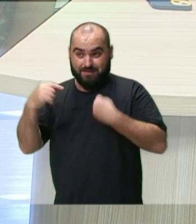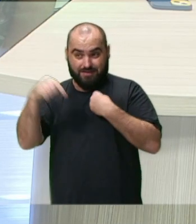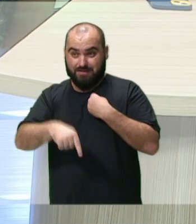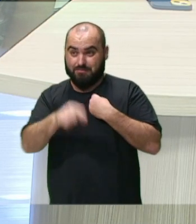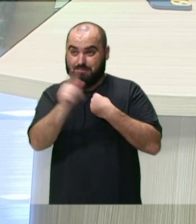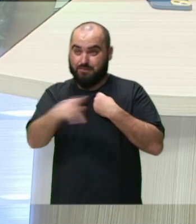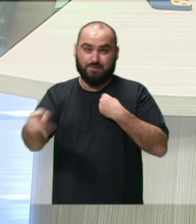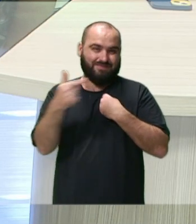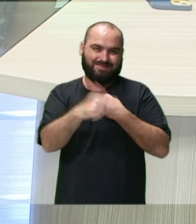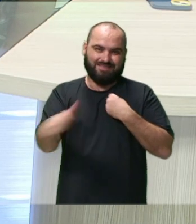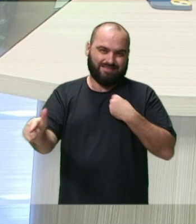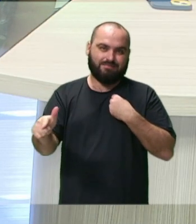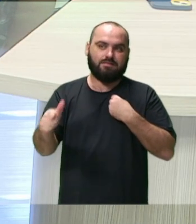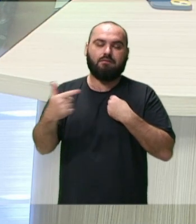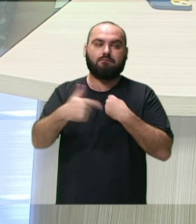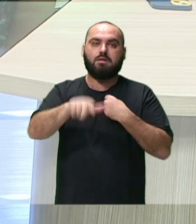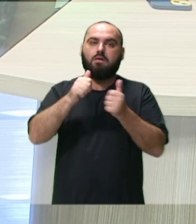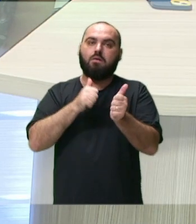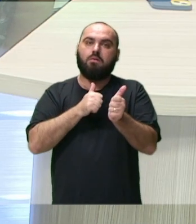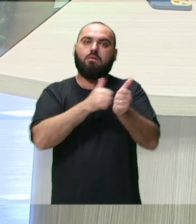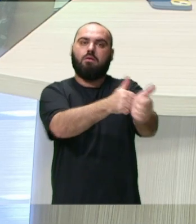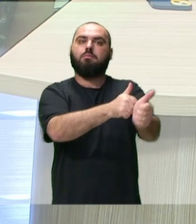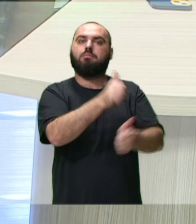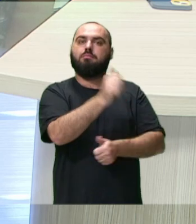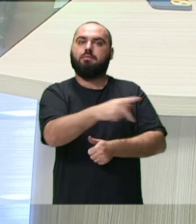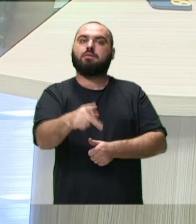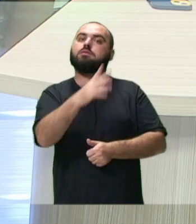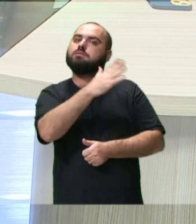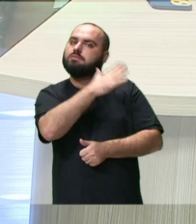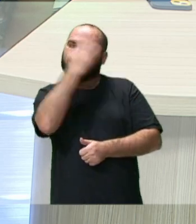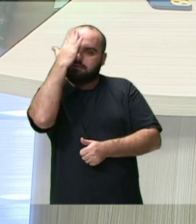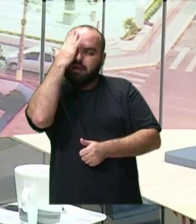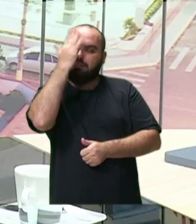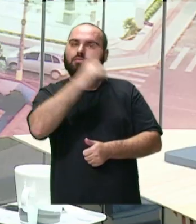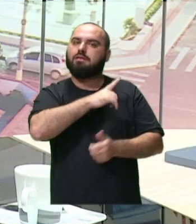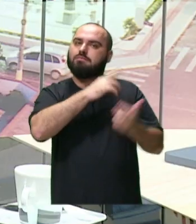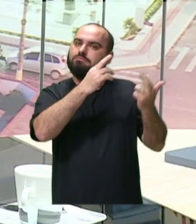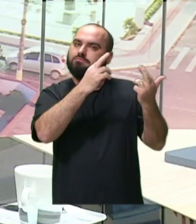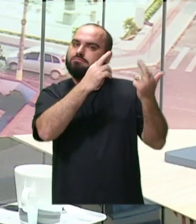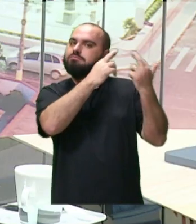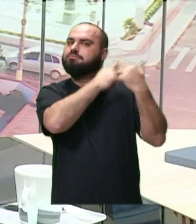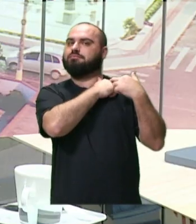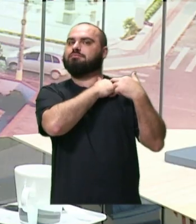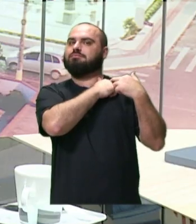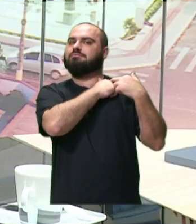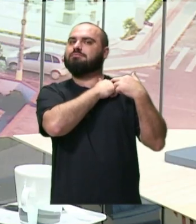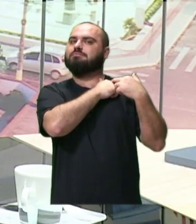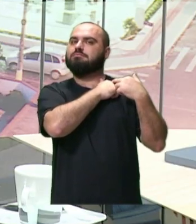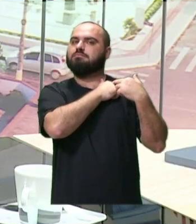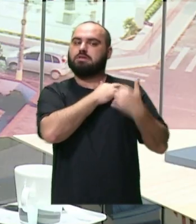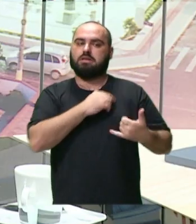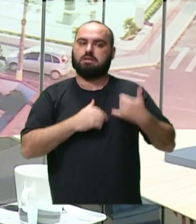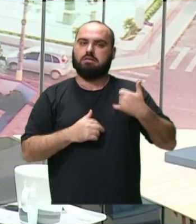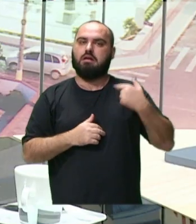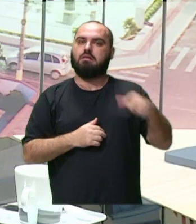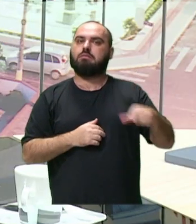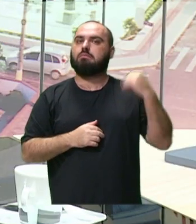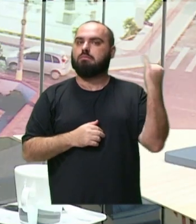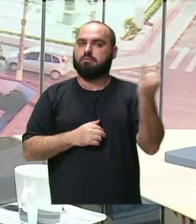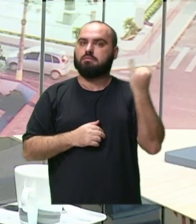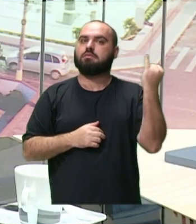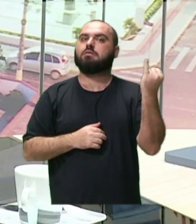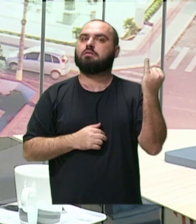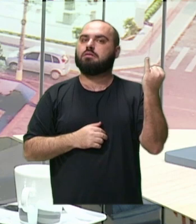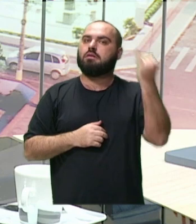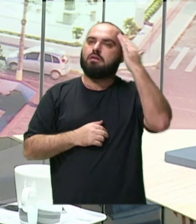vão estar acompanhadas com as professoras, mas a gente sabe que tem uma certa responsabilidade, né? Então, a gente acredita que essa idade seja importante para elas aprenderem, para ter